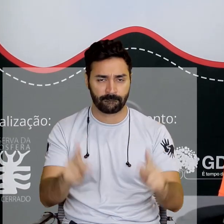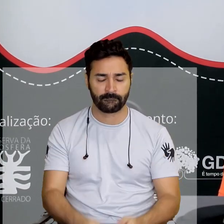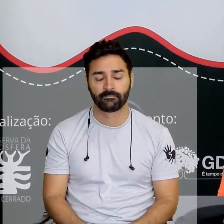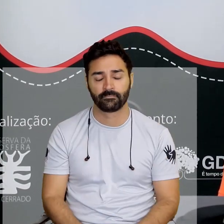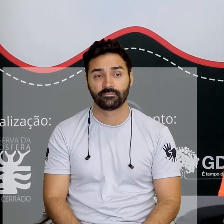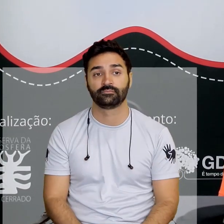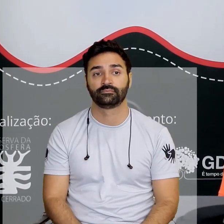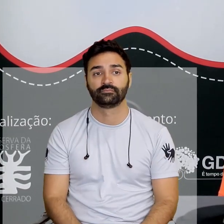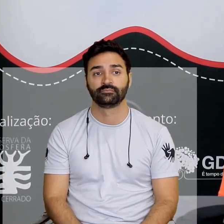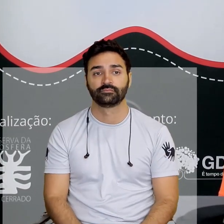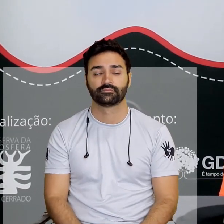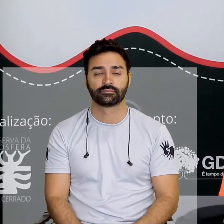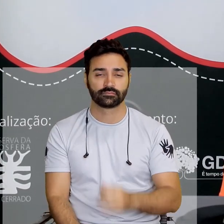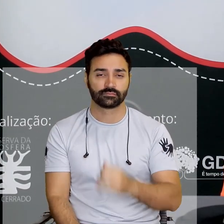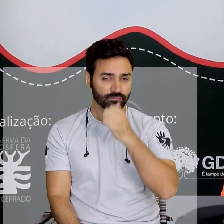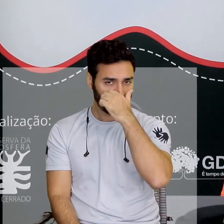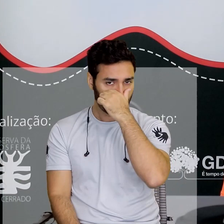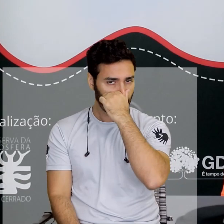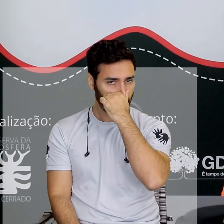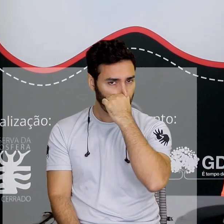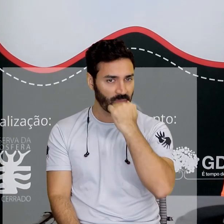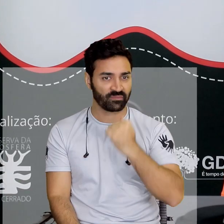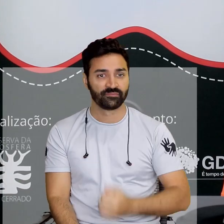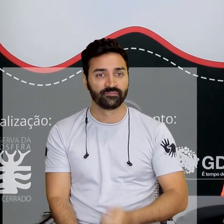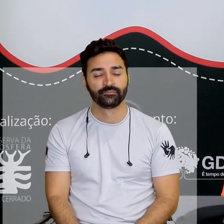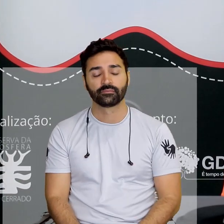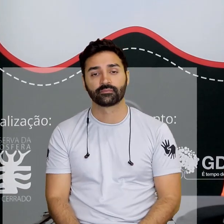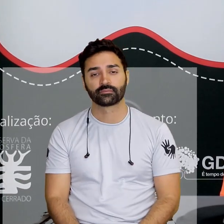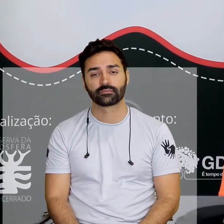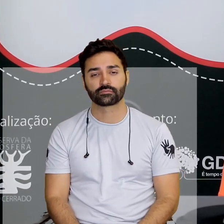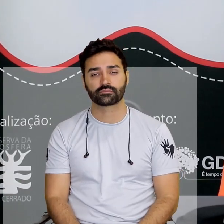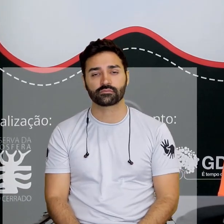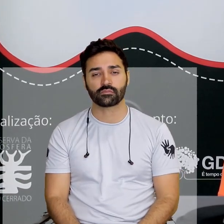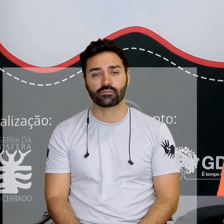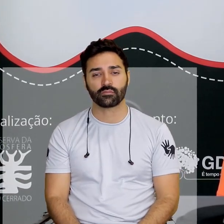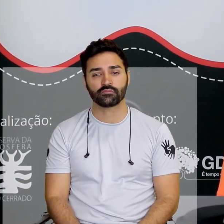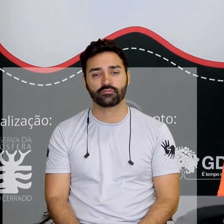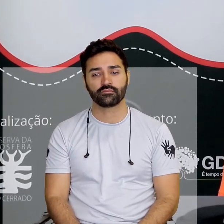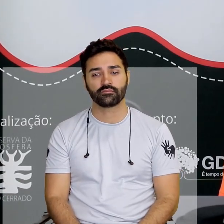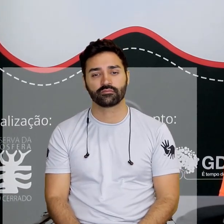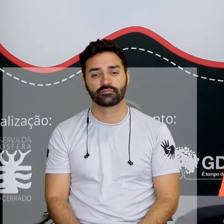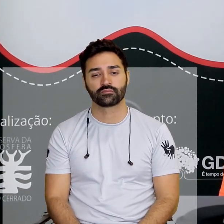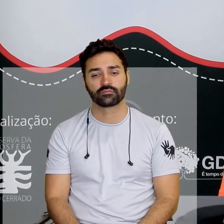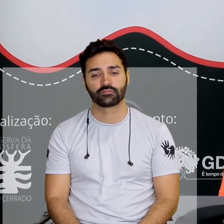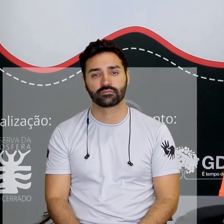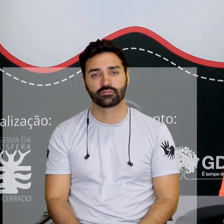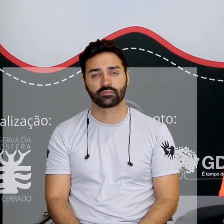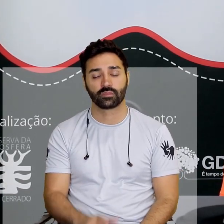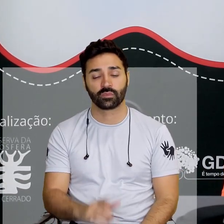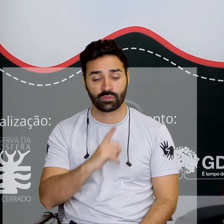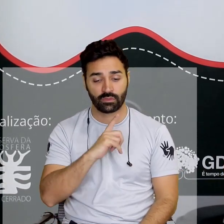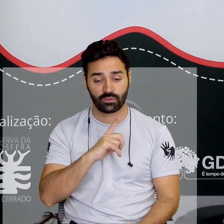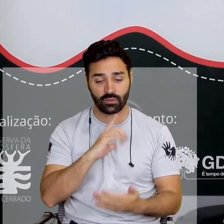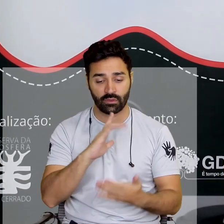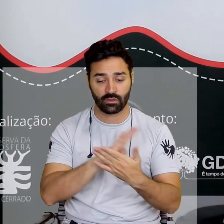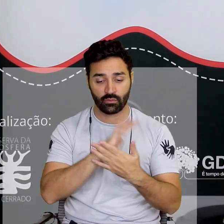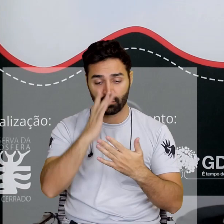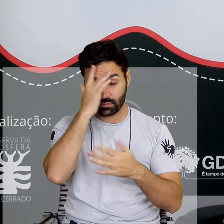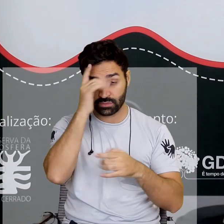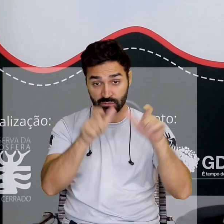Vamos lá, vamos continuar. E aí tem as pessoas que não casaram ainda, que